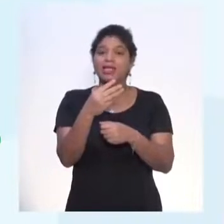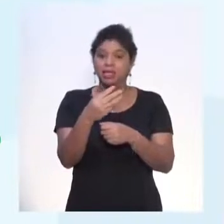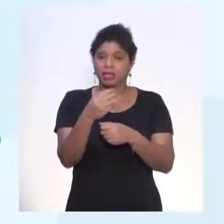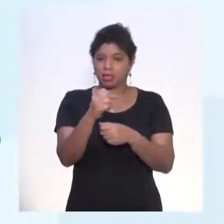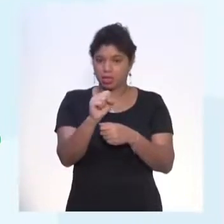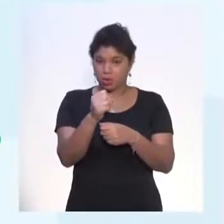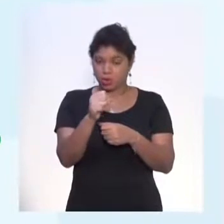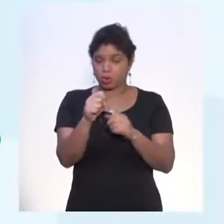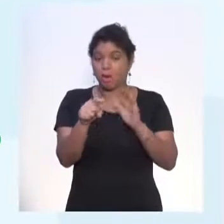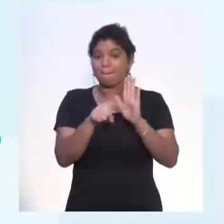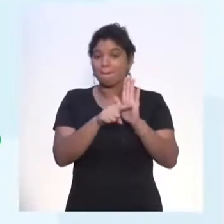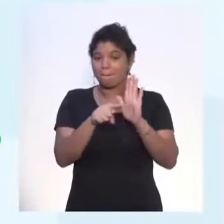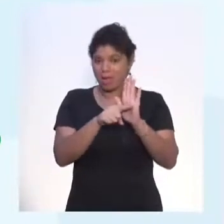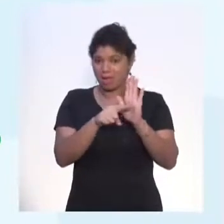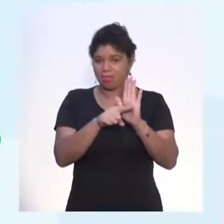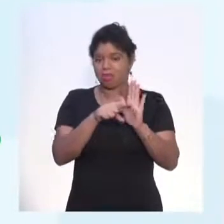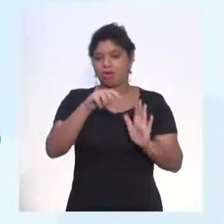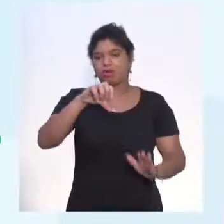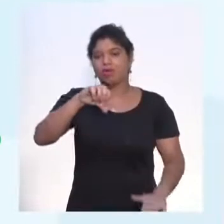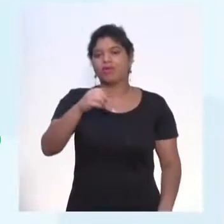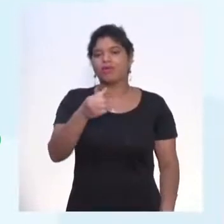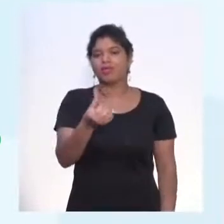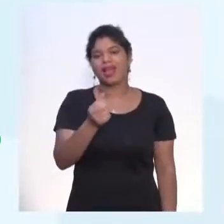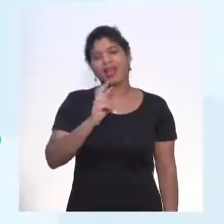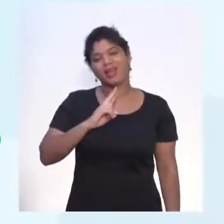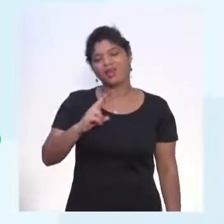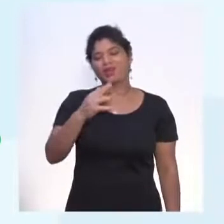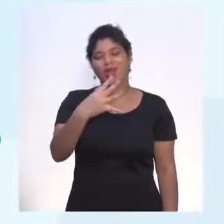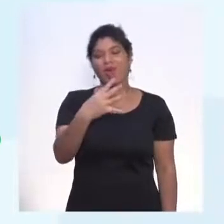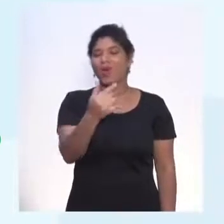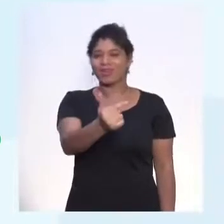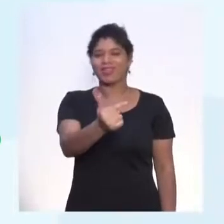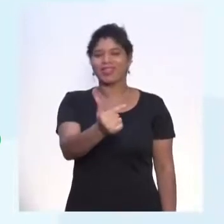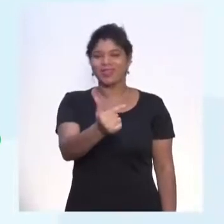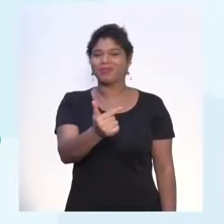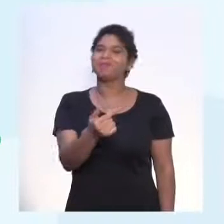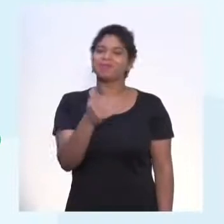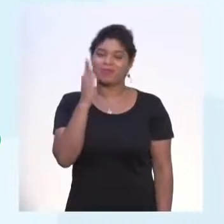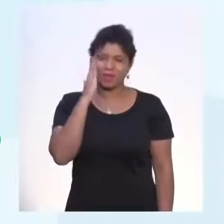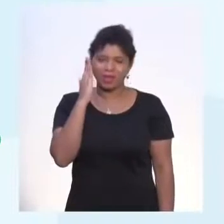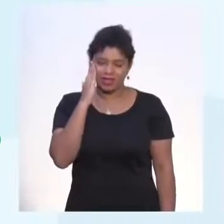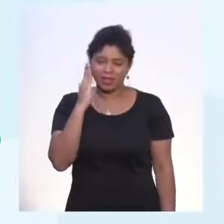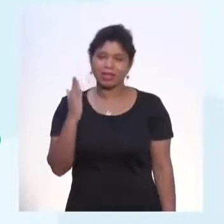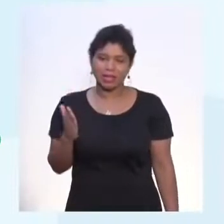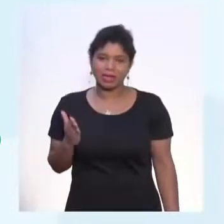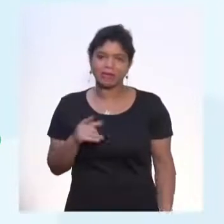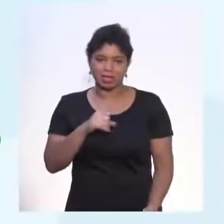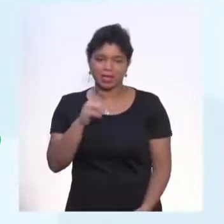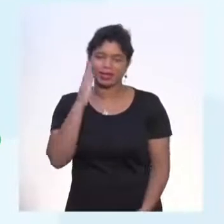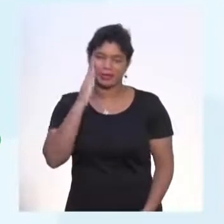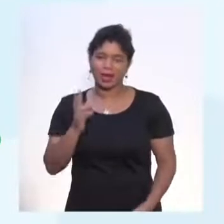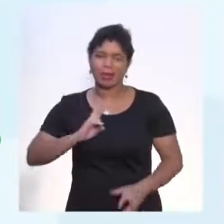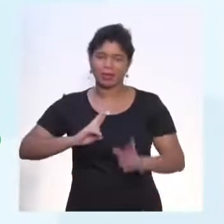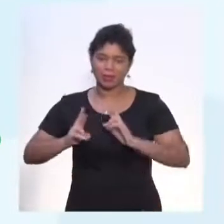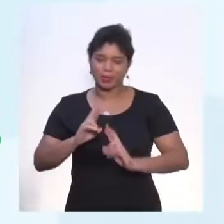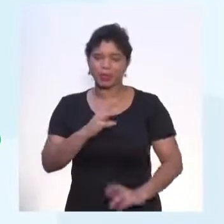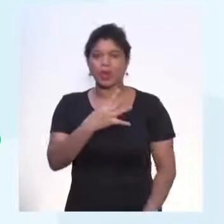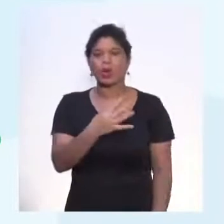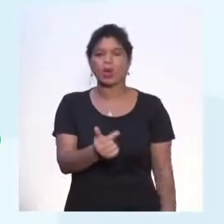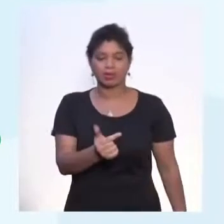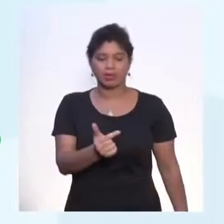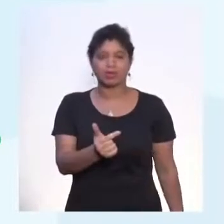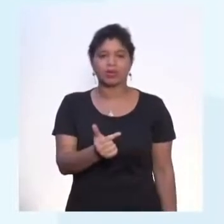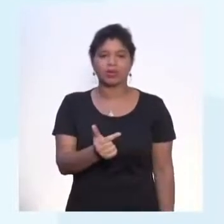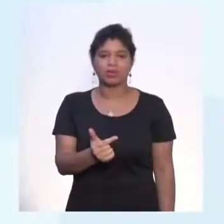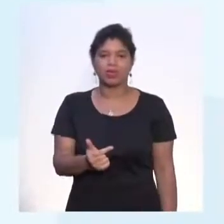né? Então a ideia aí da verdura, R$ 42, como muitos, né? Mas, acho que talvez